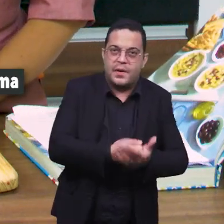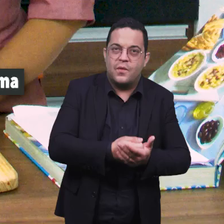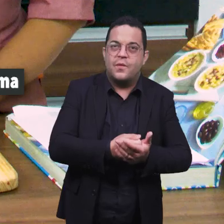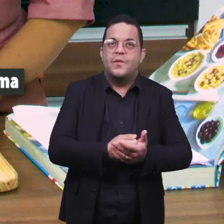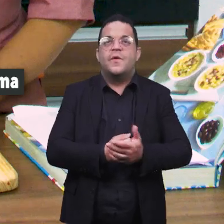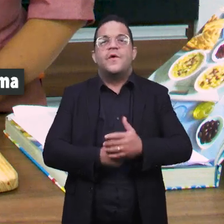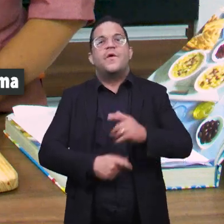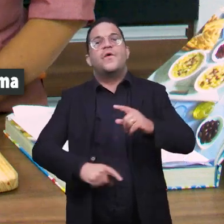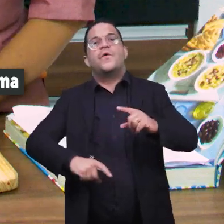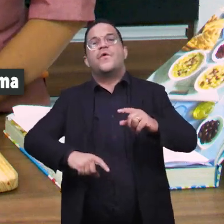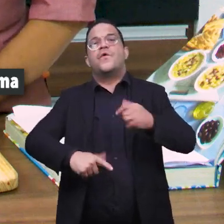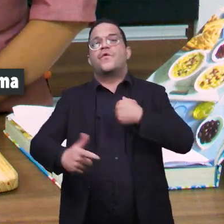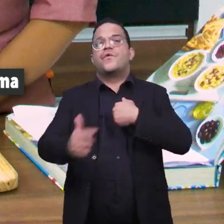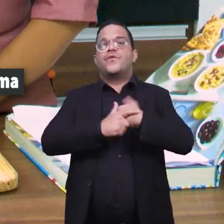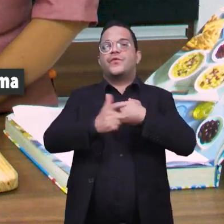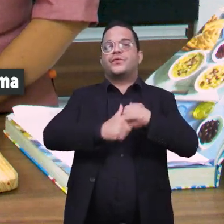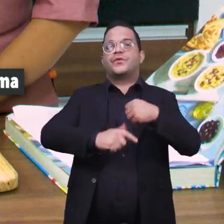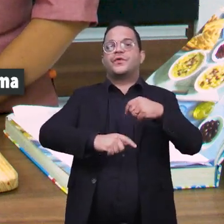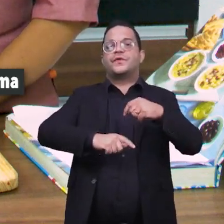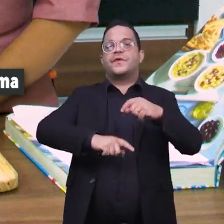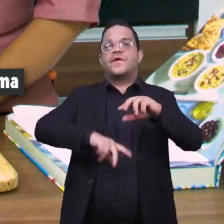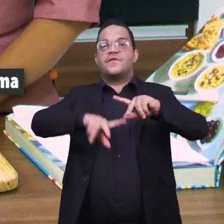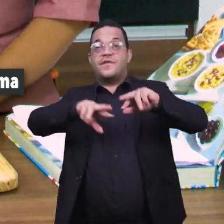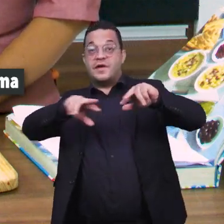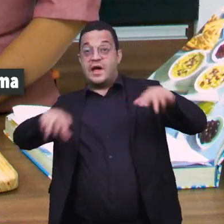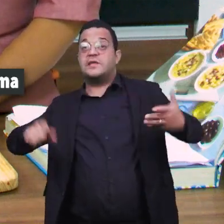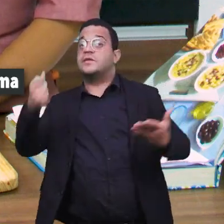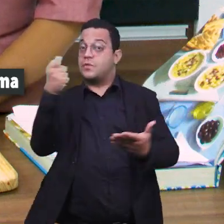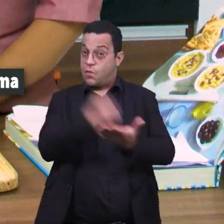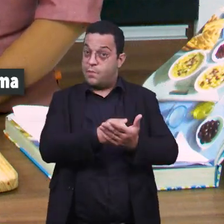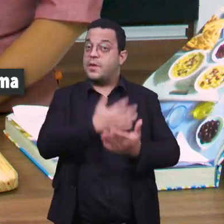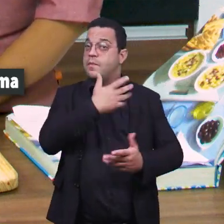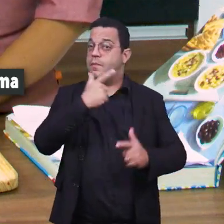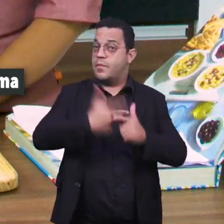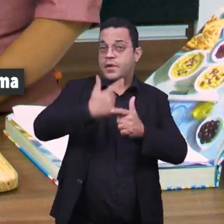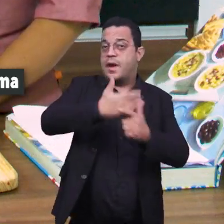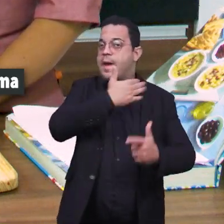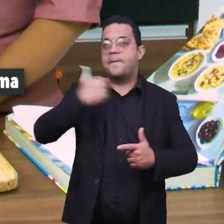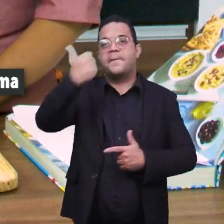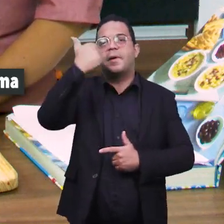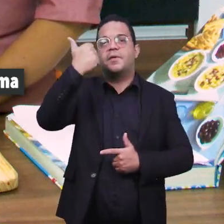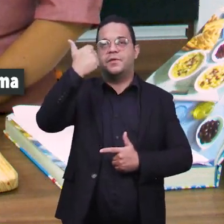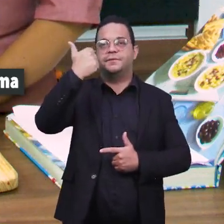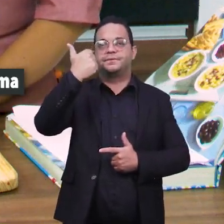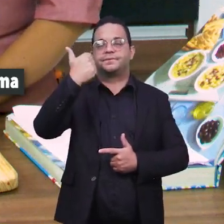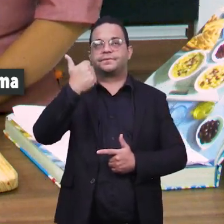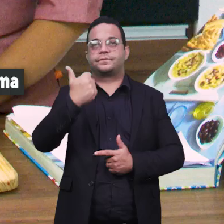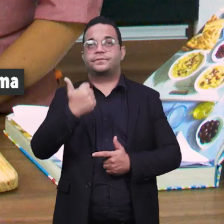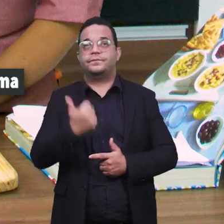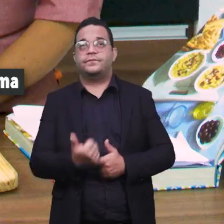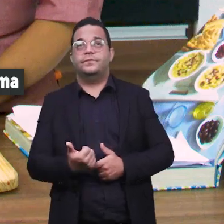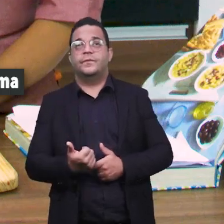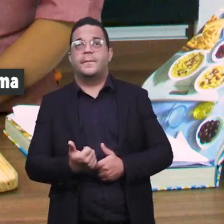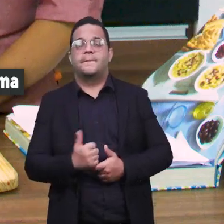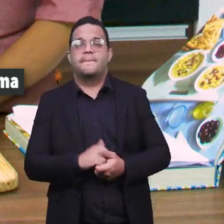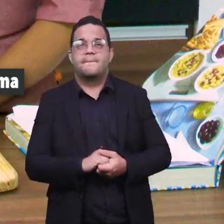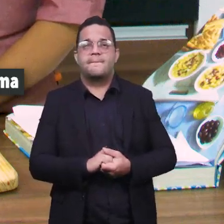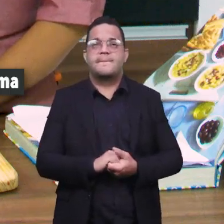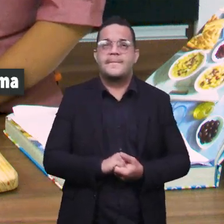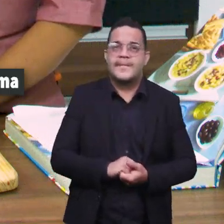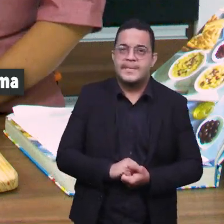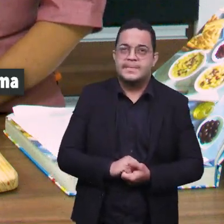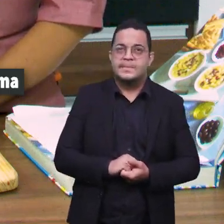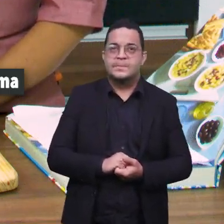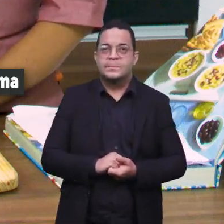de coisa, sempre vai ser a sua preferência. É isso que a gente faz para ter uma cozinha prática e sem